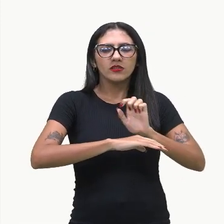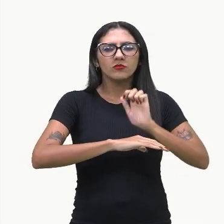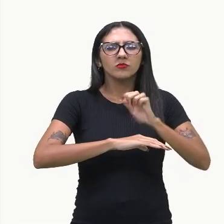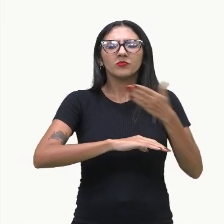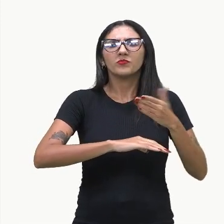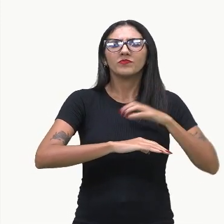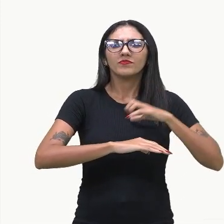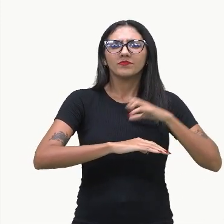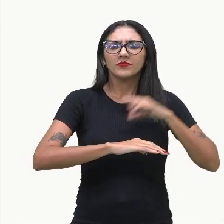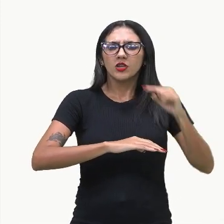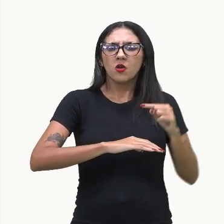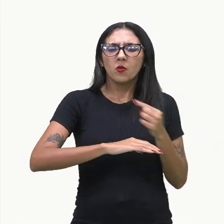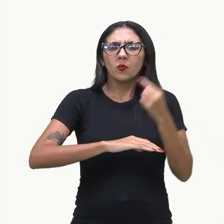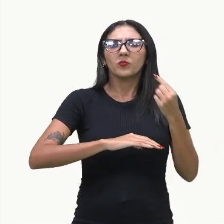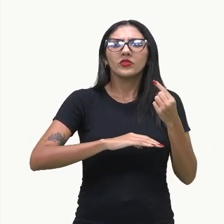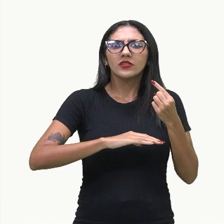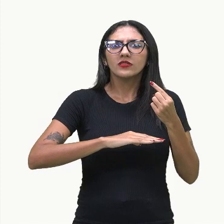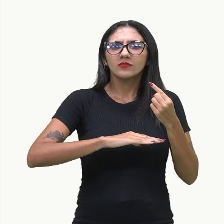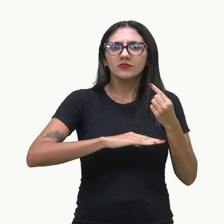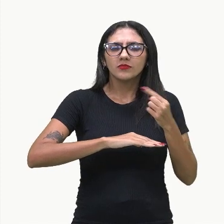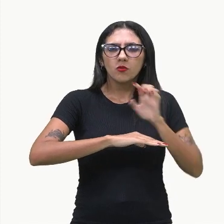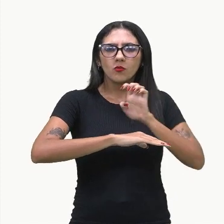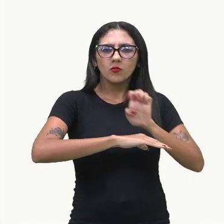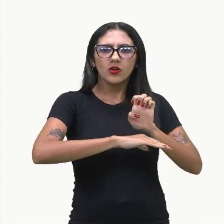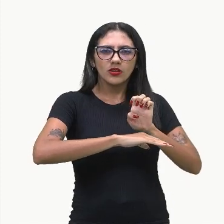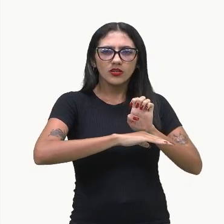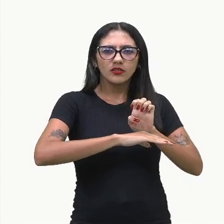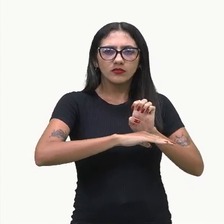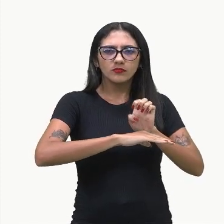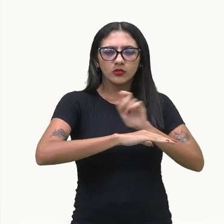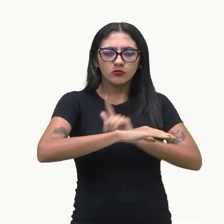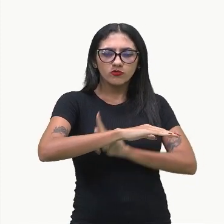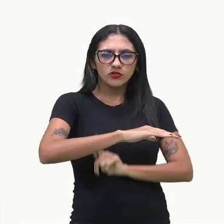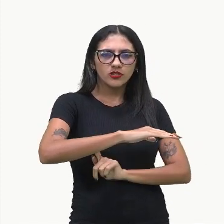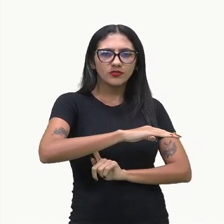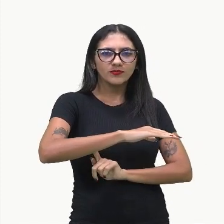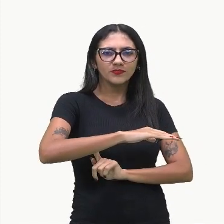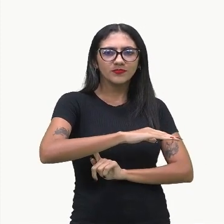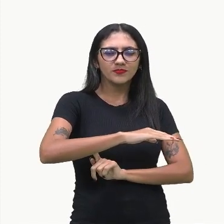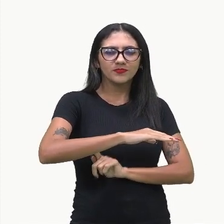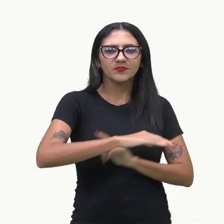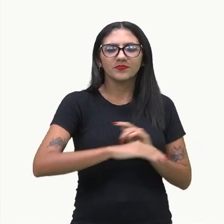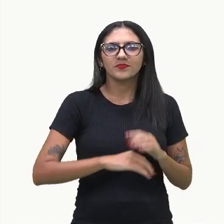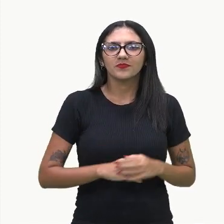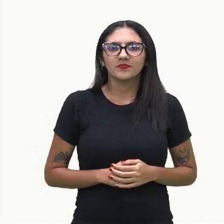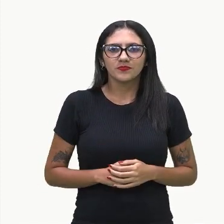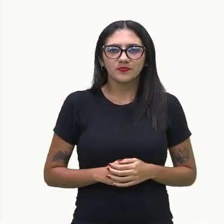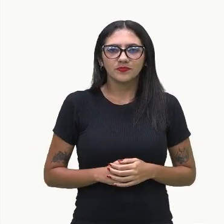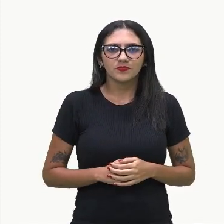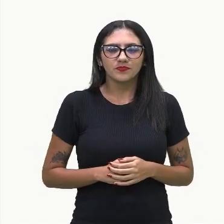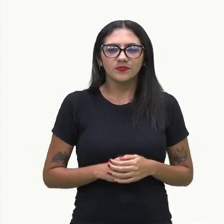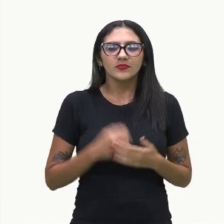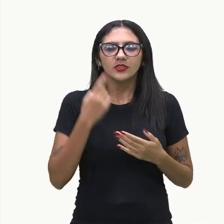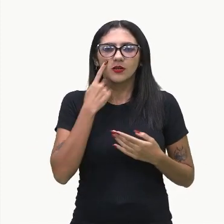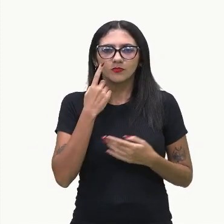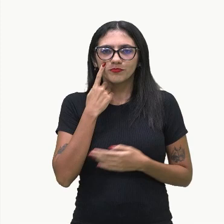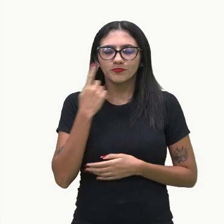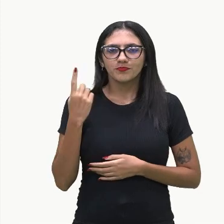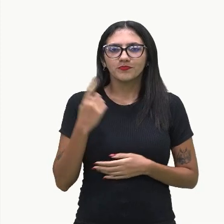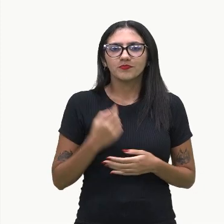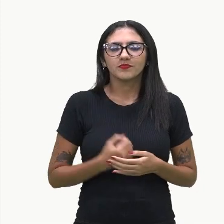com ele? Não é? Vai ser o G. Então, o ângulo